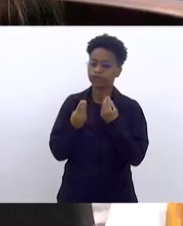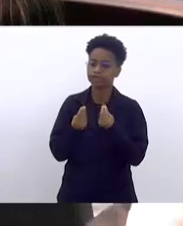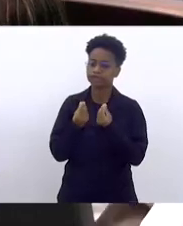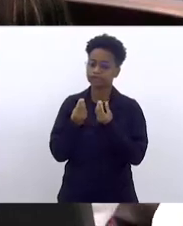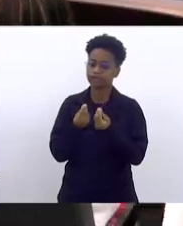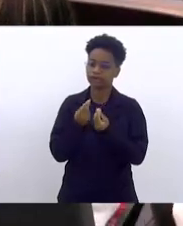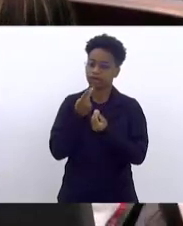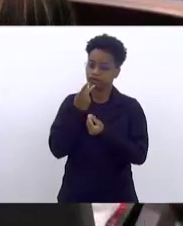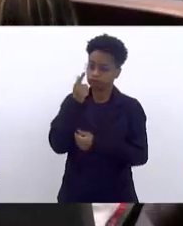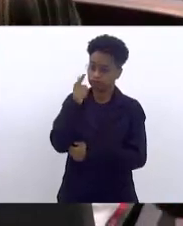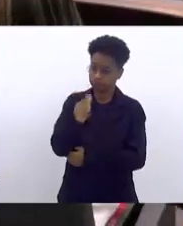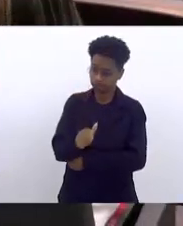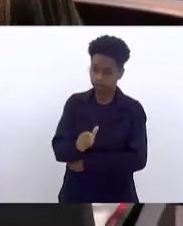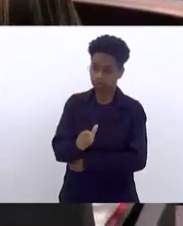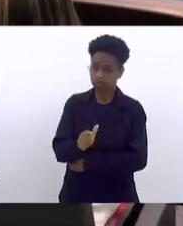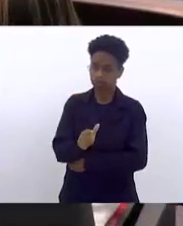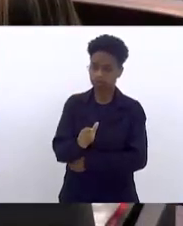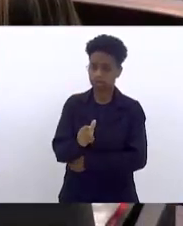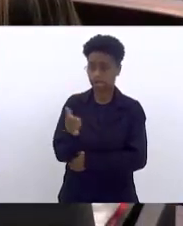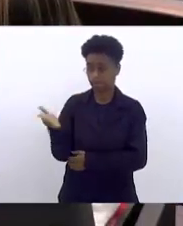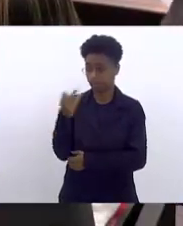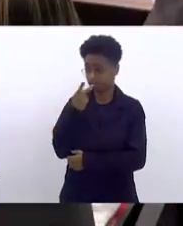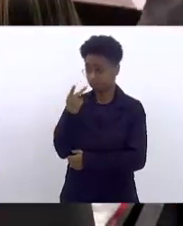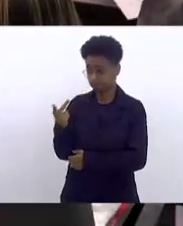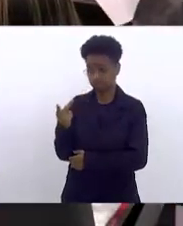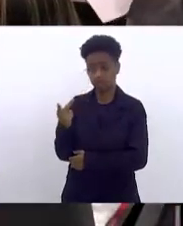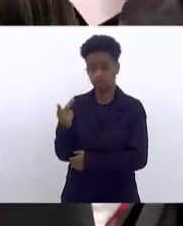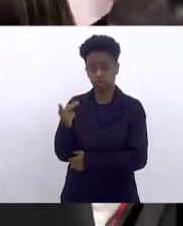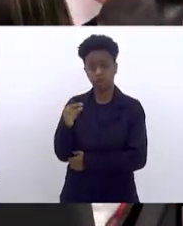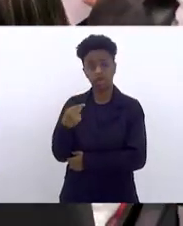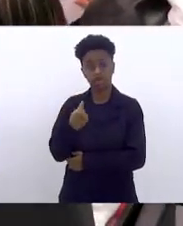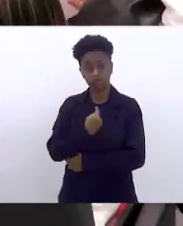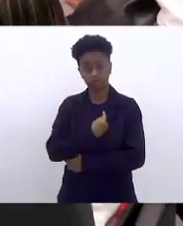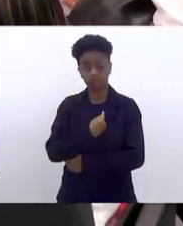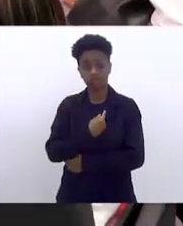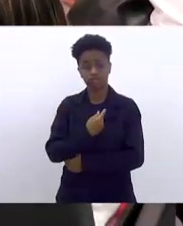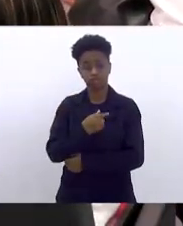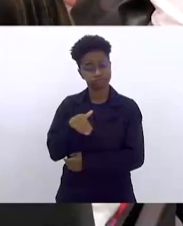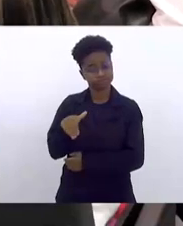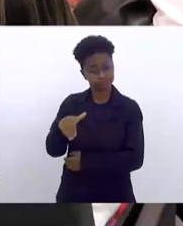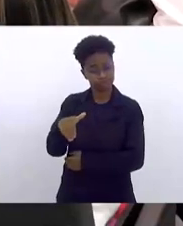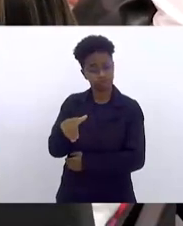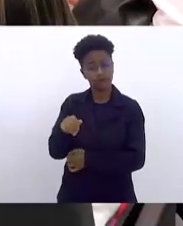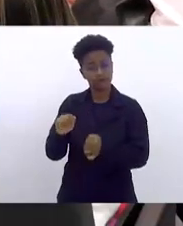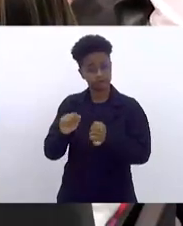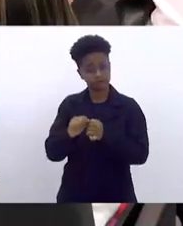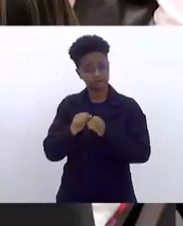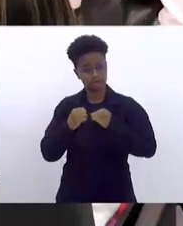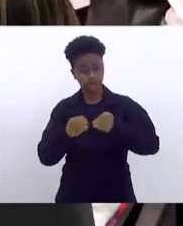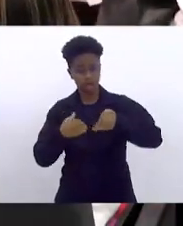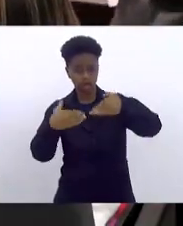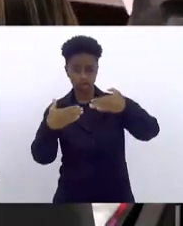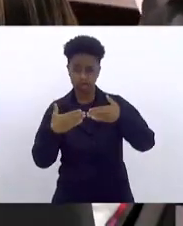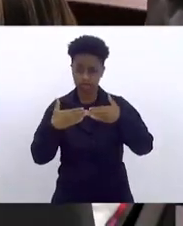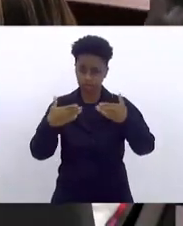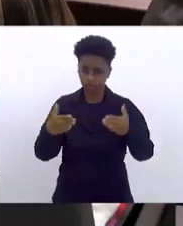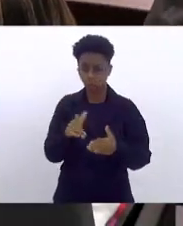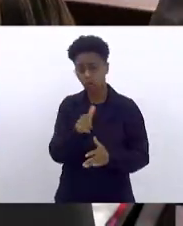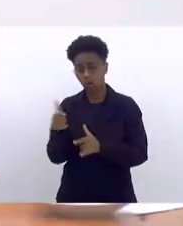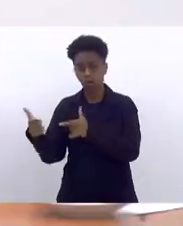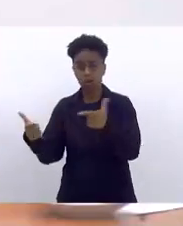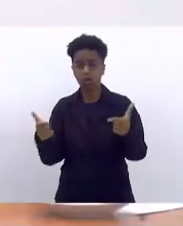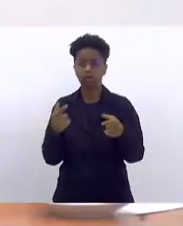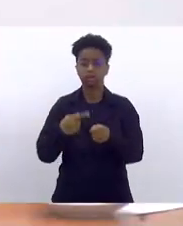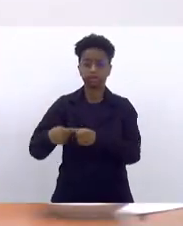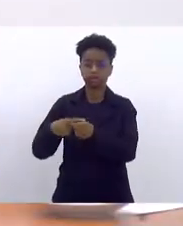reforçar quando ela fala que nós vamos fazer audiências públicas em outros municípios do interior já tem uma